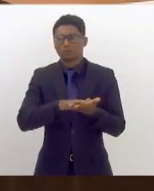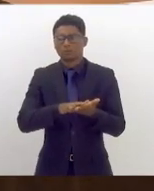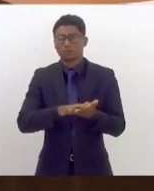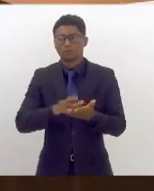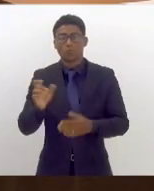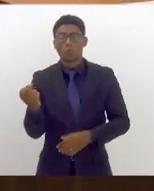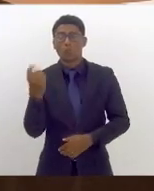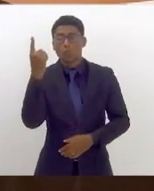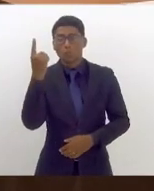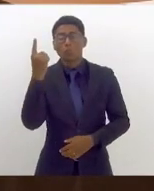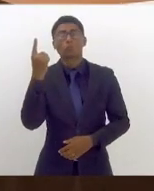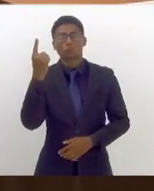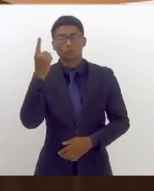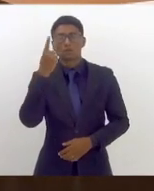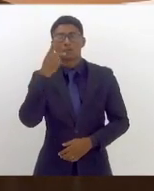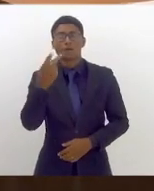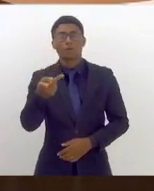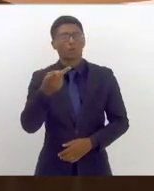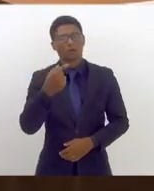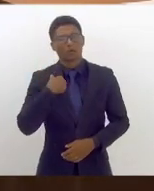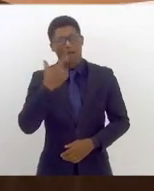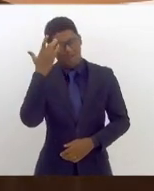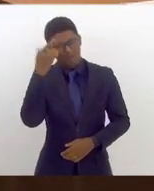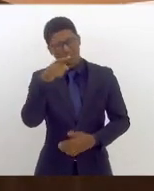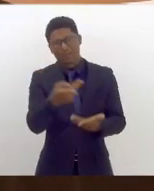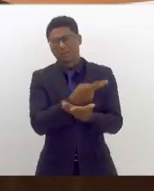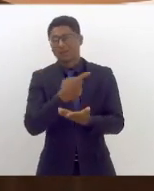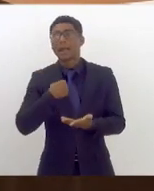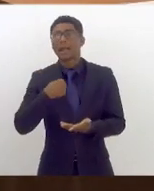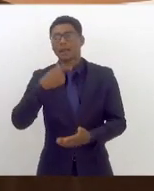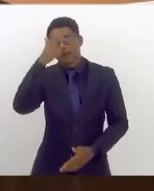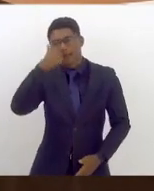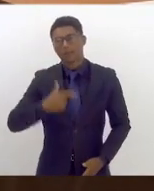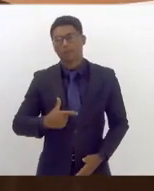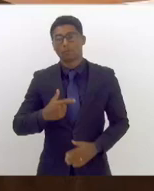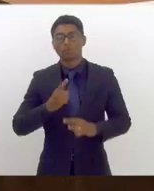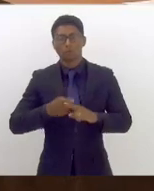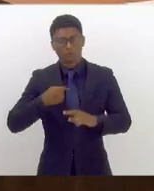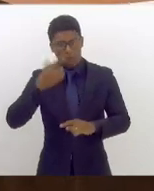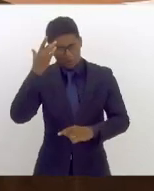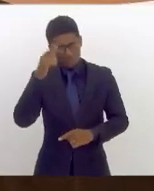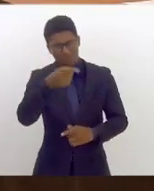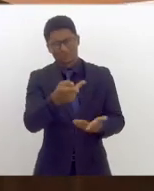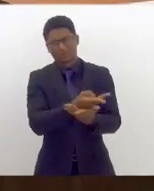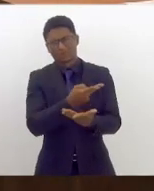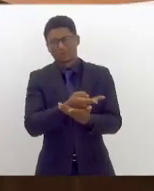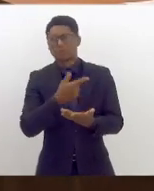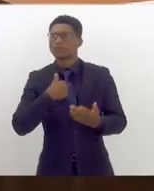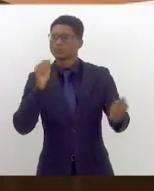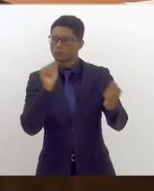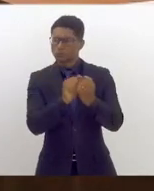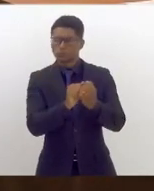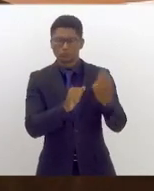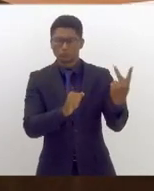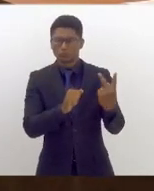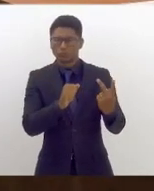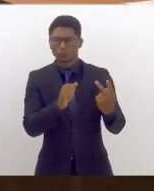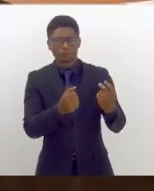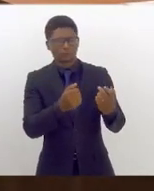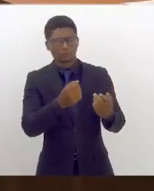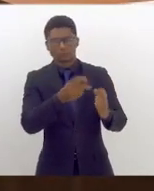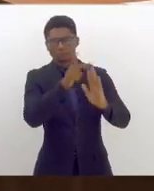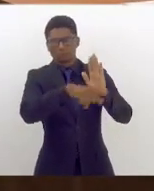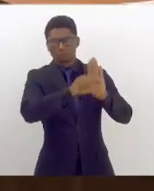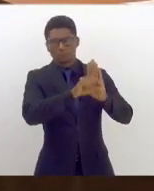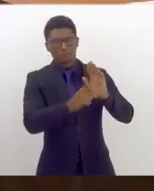obstaculou ele verbalmente foi eu dizendo que ele tava errando na mão mas até ficou autor com ele porque ele